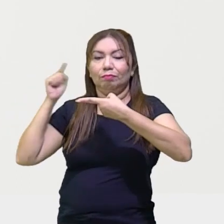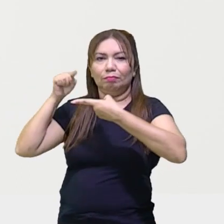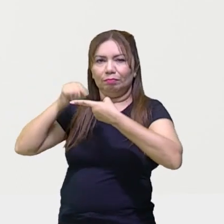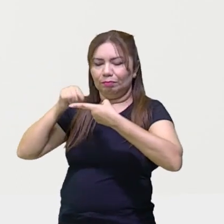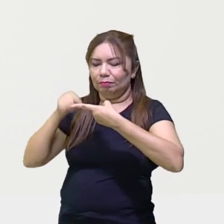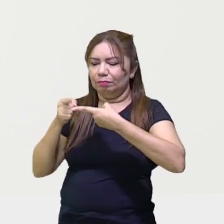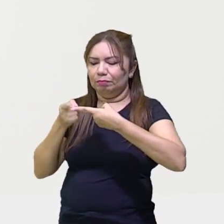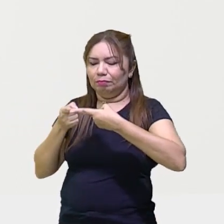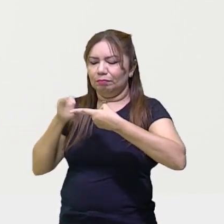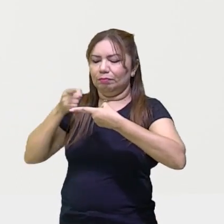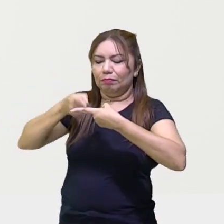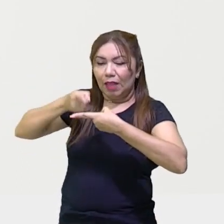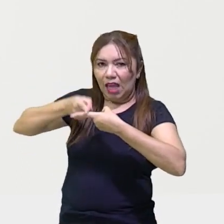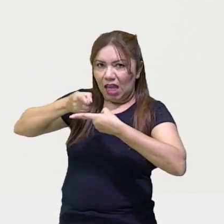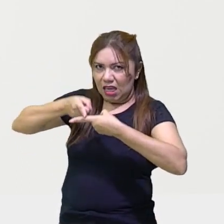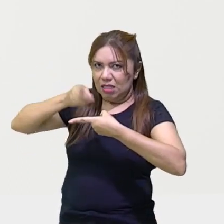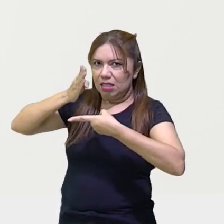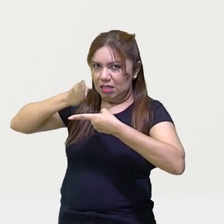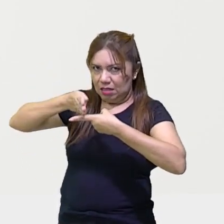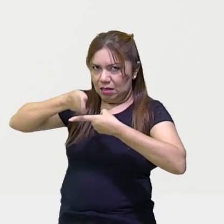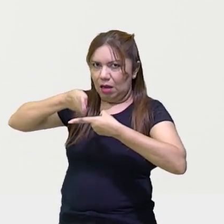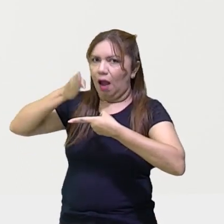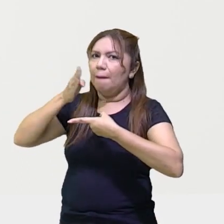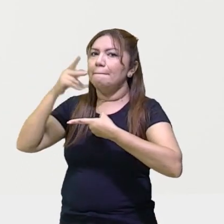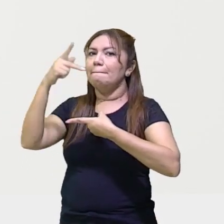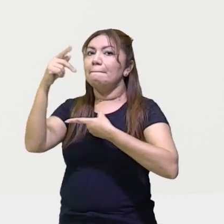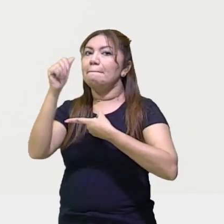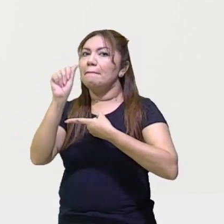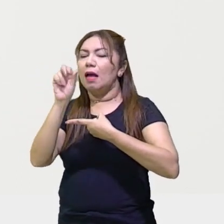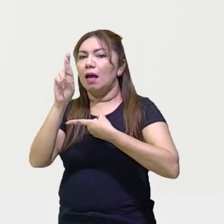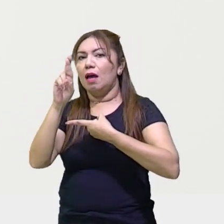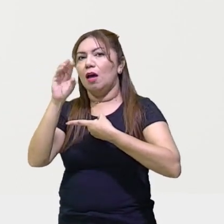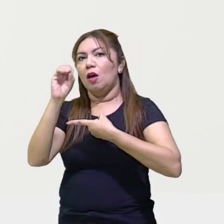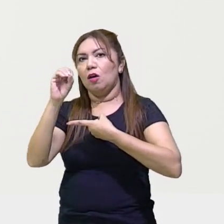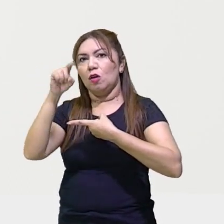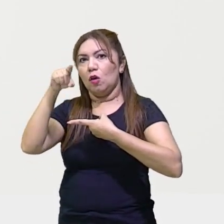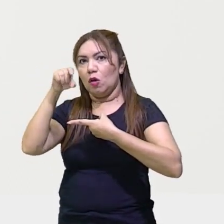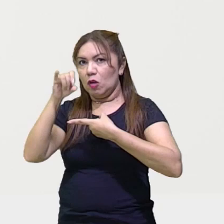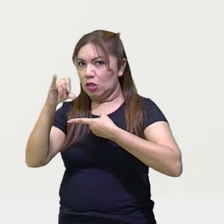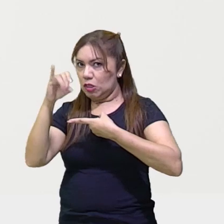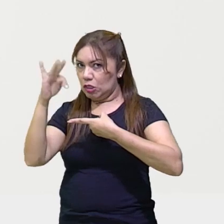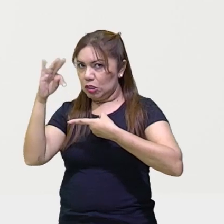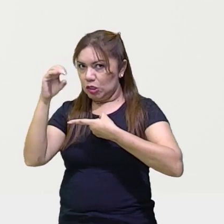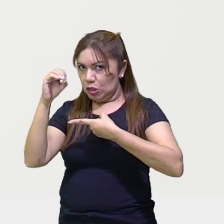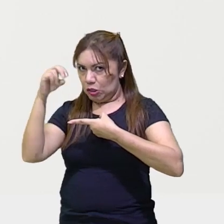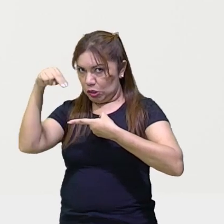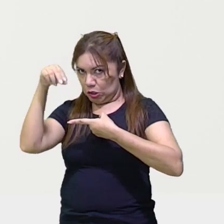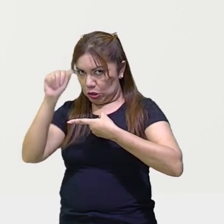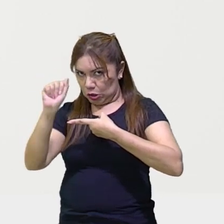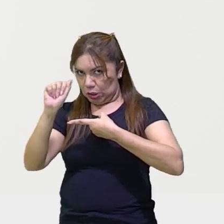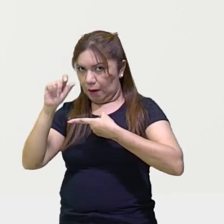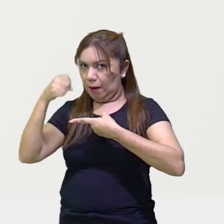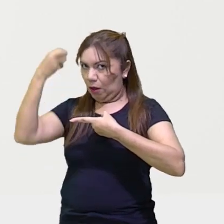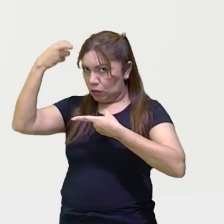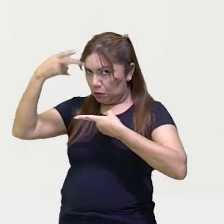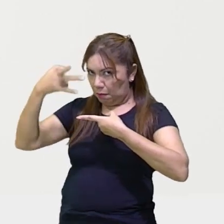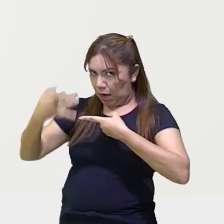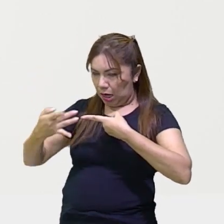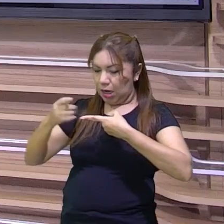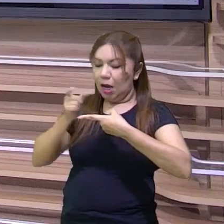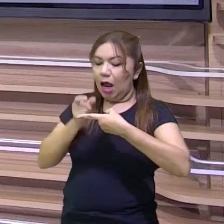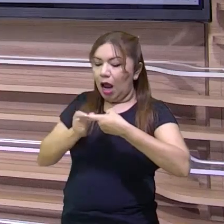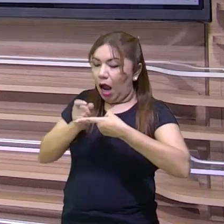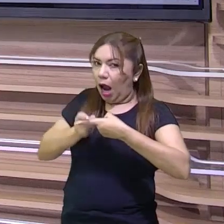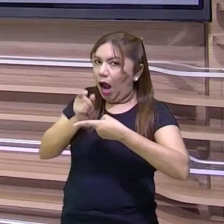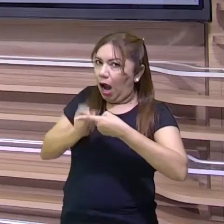paroxítonos. Devem ser acentuados os paroxítonos terminados em. Deixa eu explicar aqui um pouquinho para